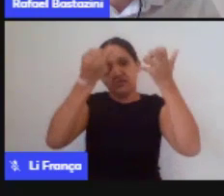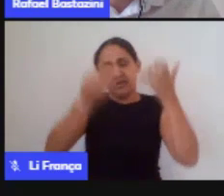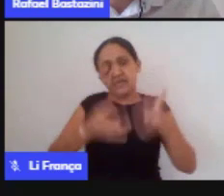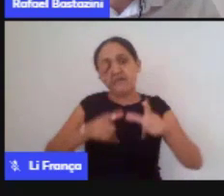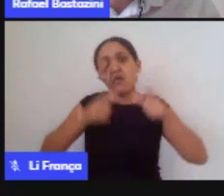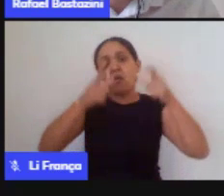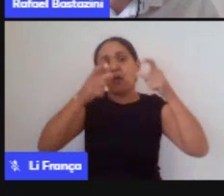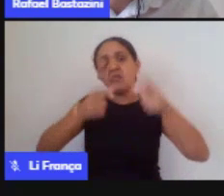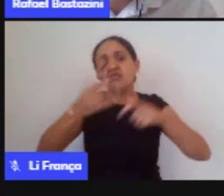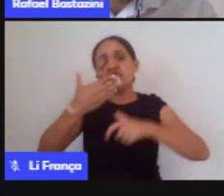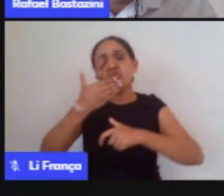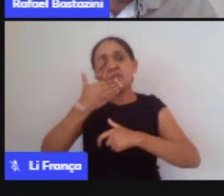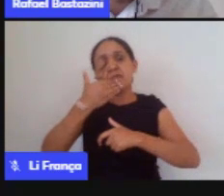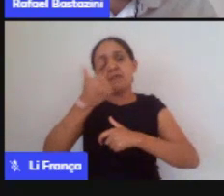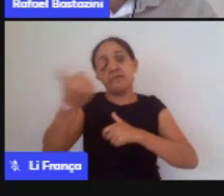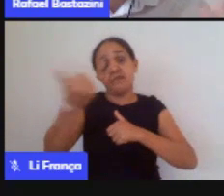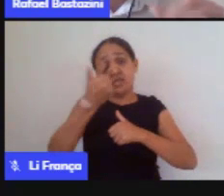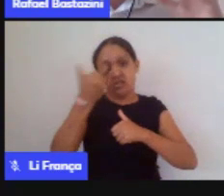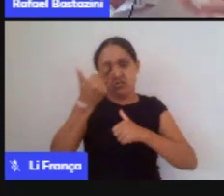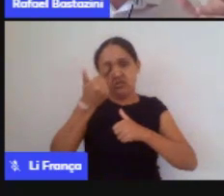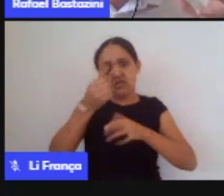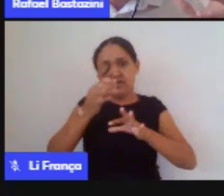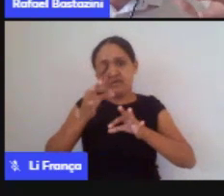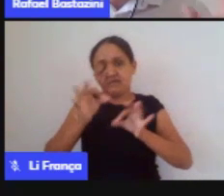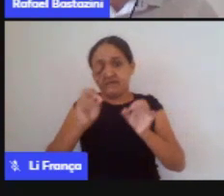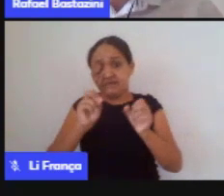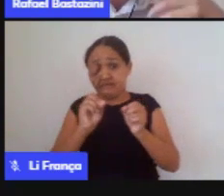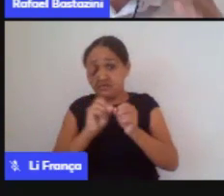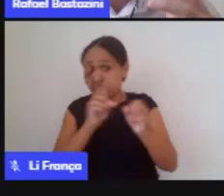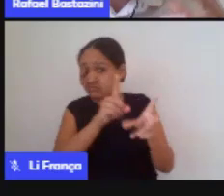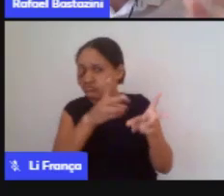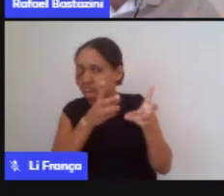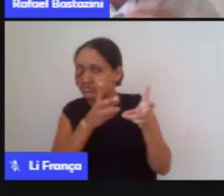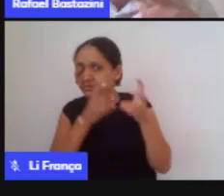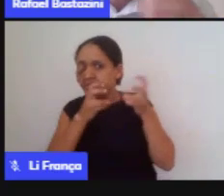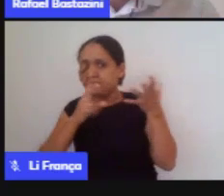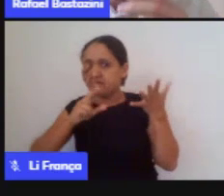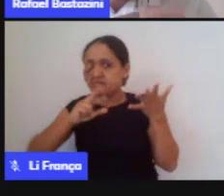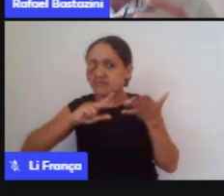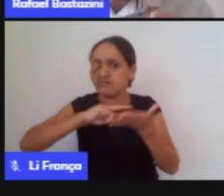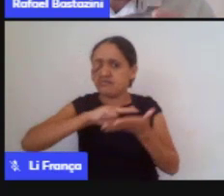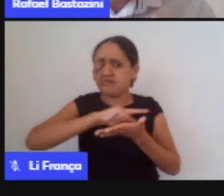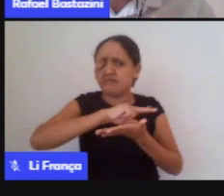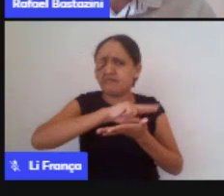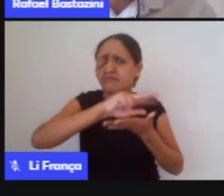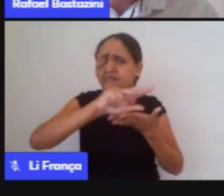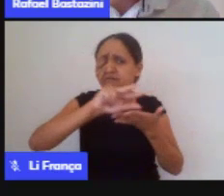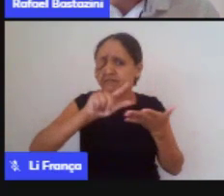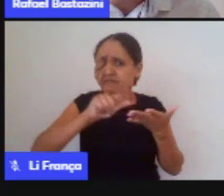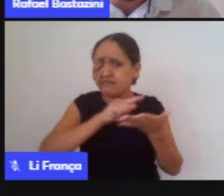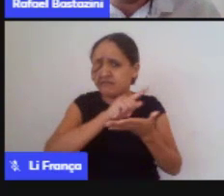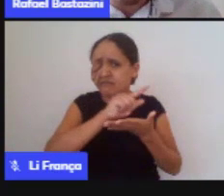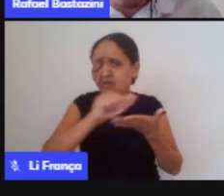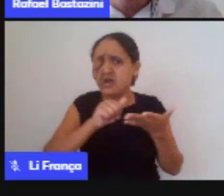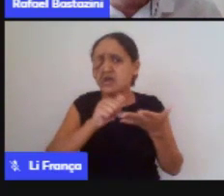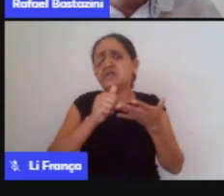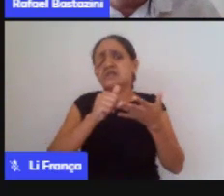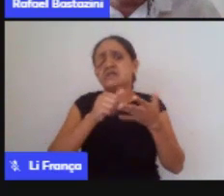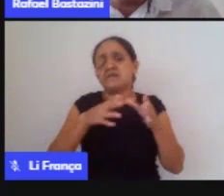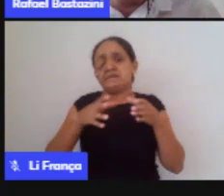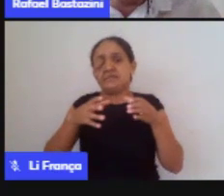habitacionais seriam instalados. Então percebam, a quantidade do volume desses conjuntos